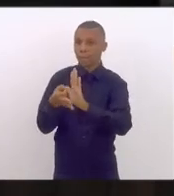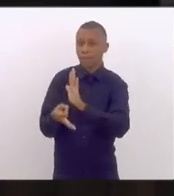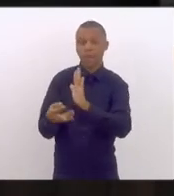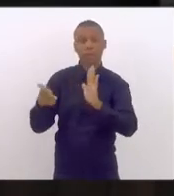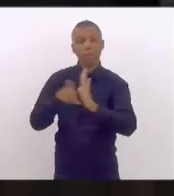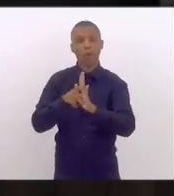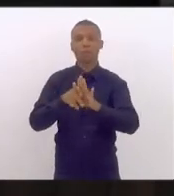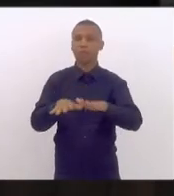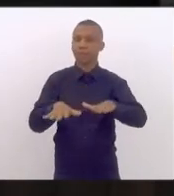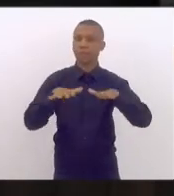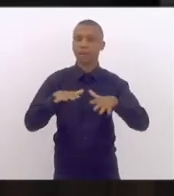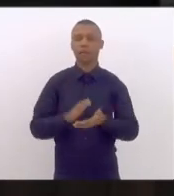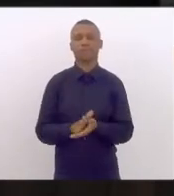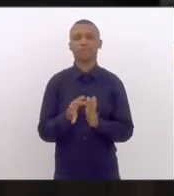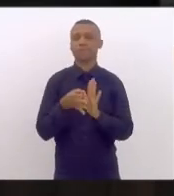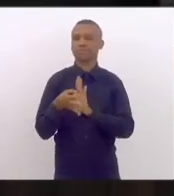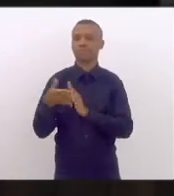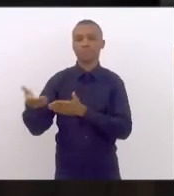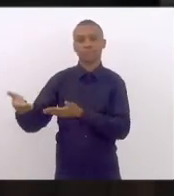plenário